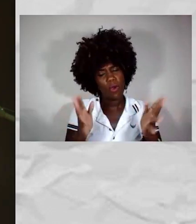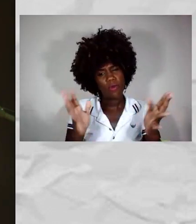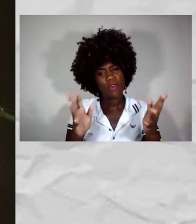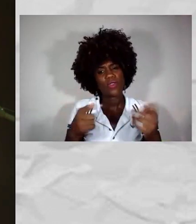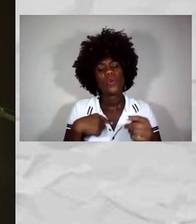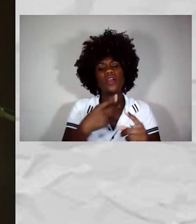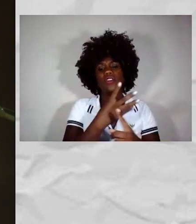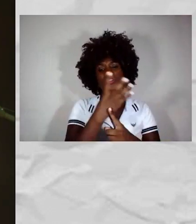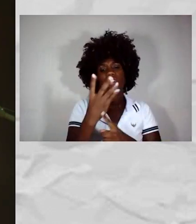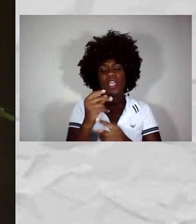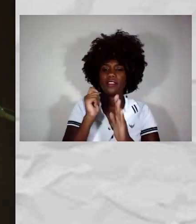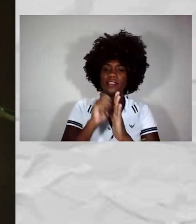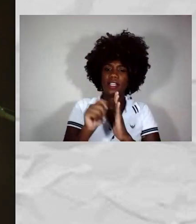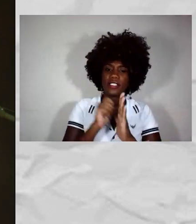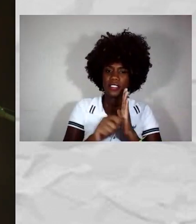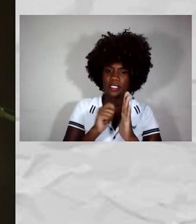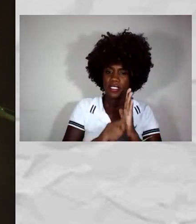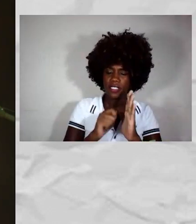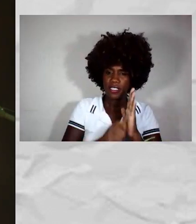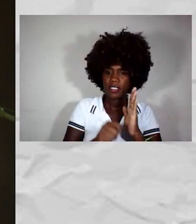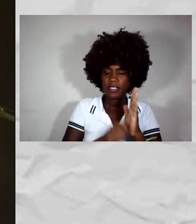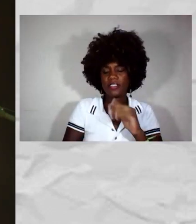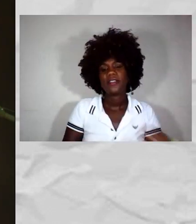arte na escrita,